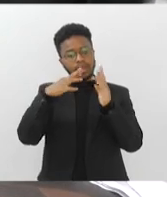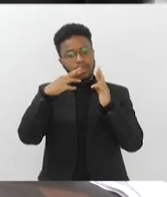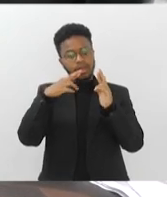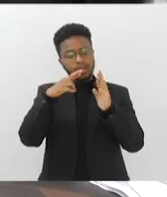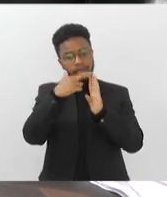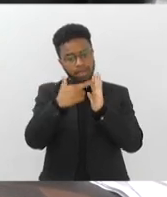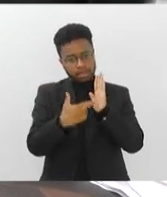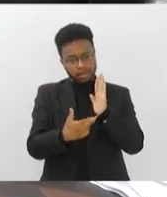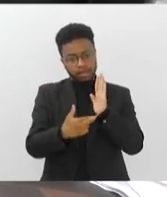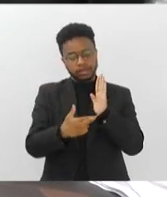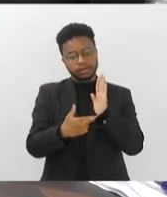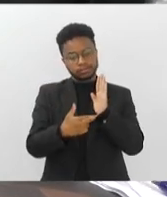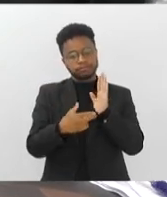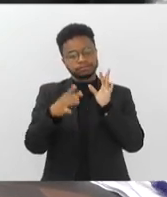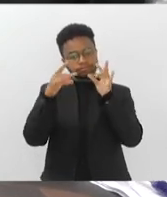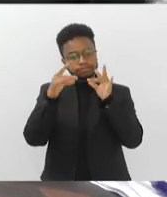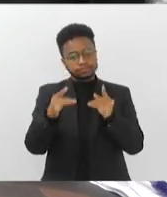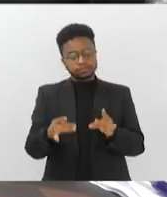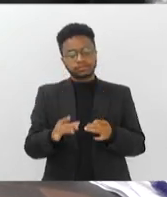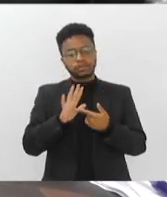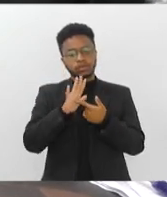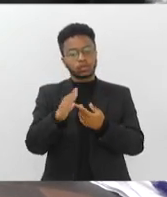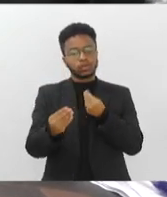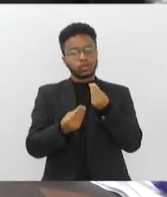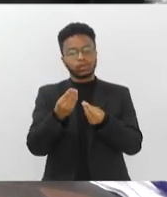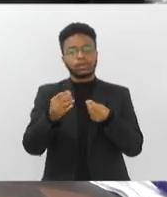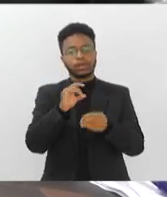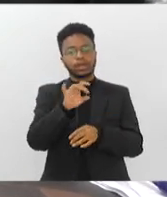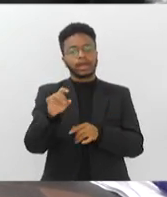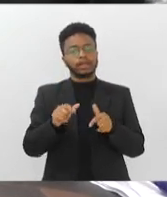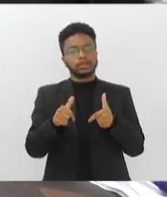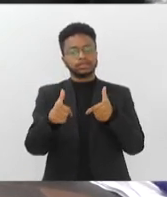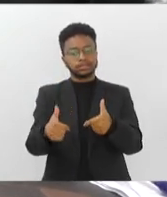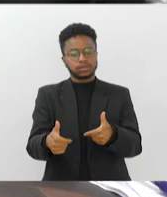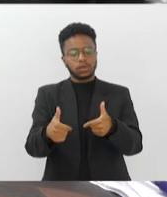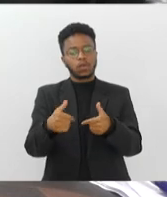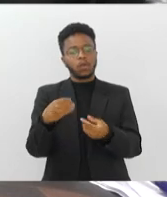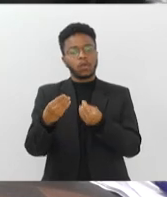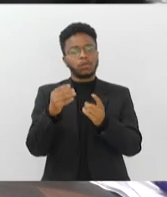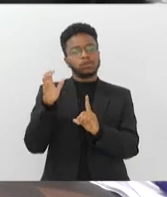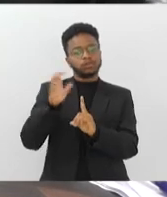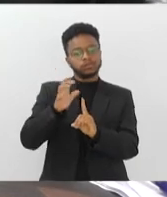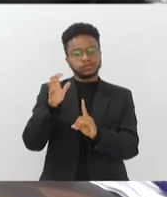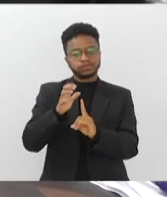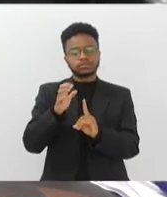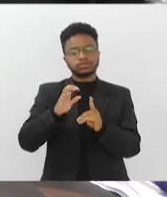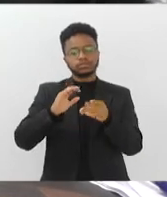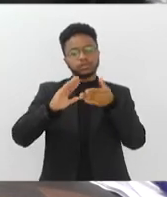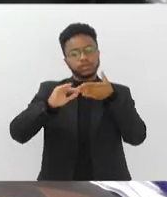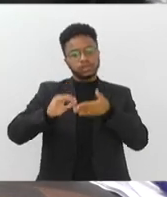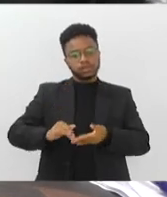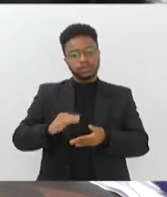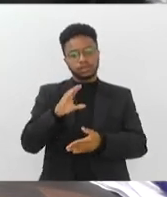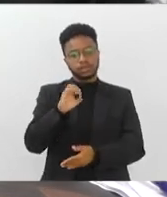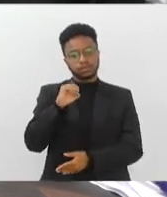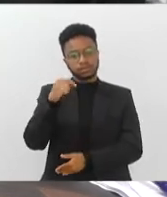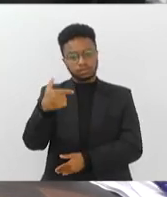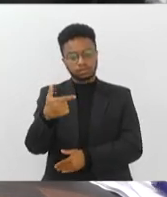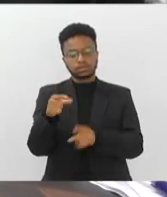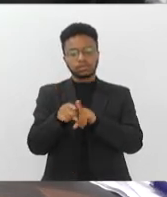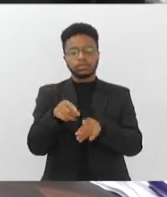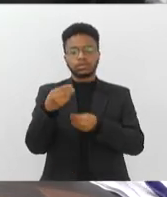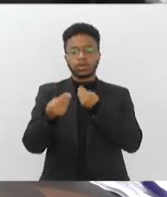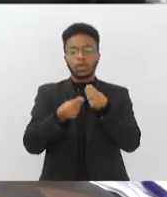mesurar cada uma das atividades, o que, que realmente impacta na redução das emissões, ou melhor ainda, na